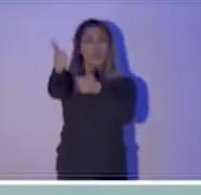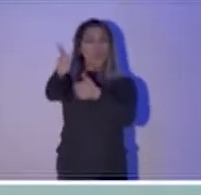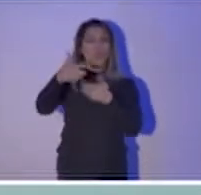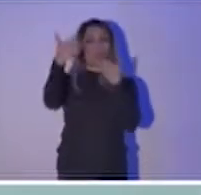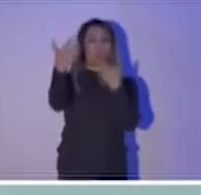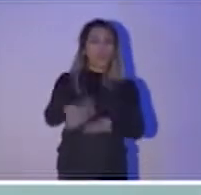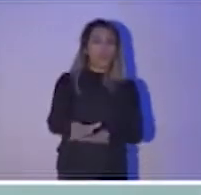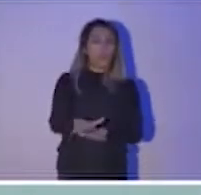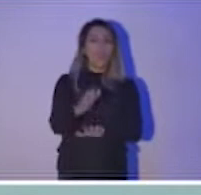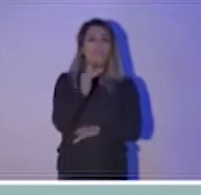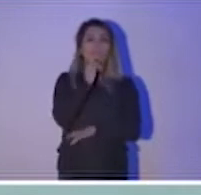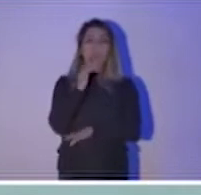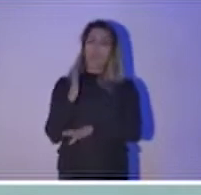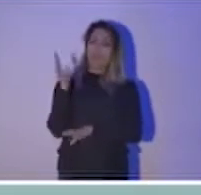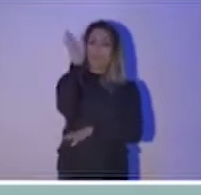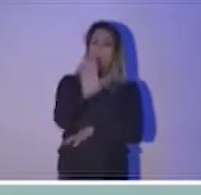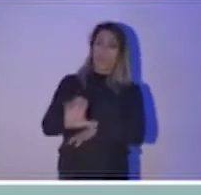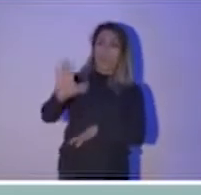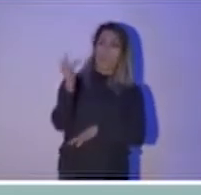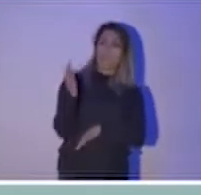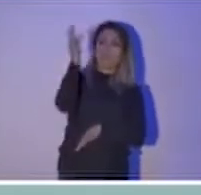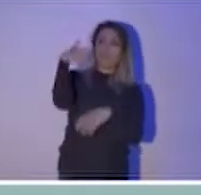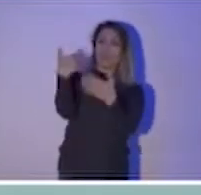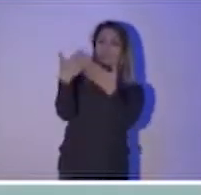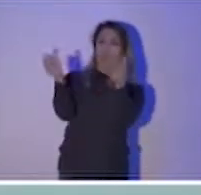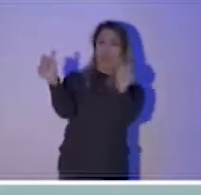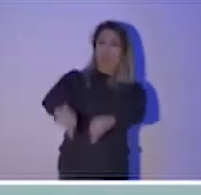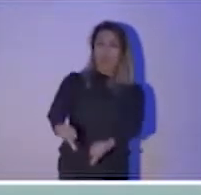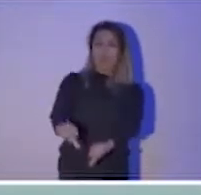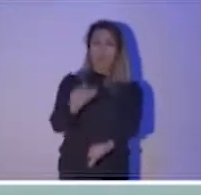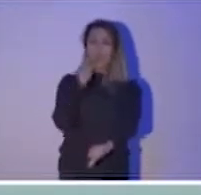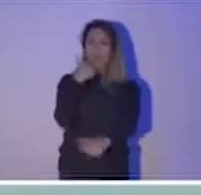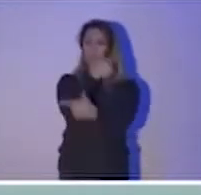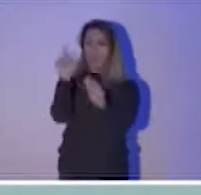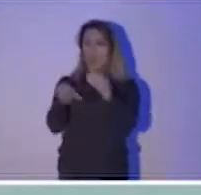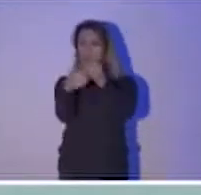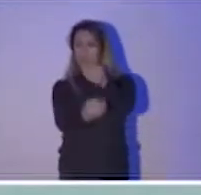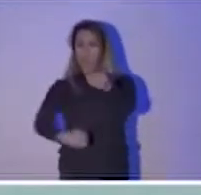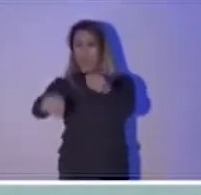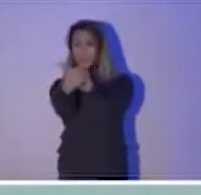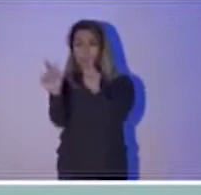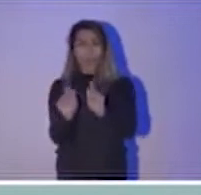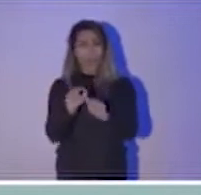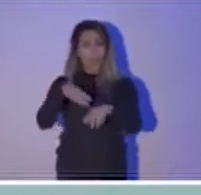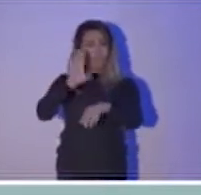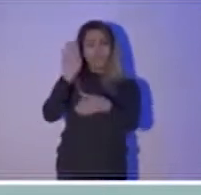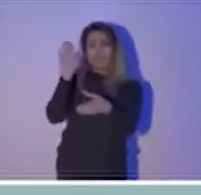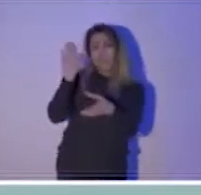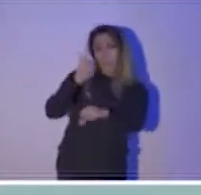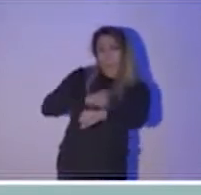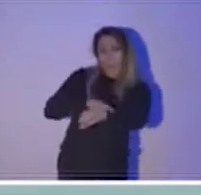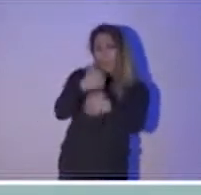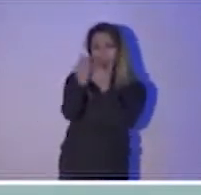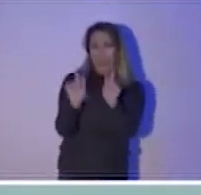escolas que são escolas sem água, escolas sem banheiro. Eu estudei numa escola assim. Eu sei como